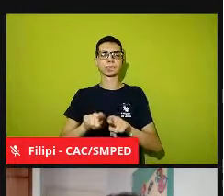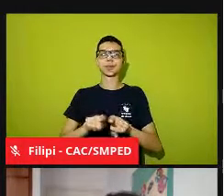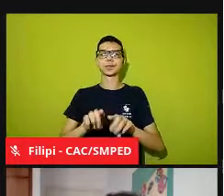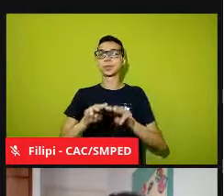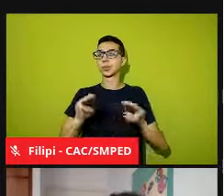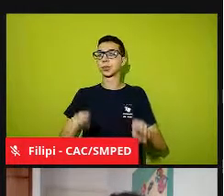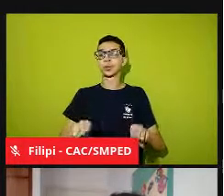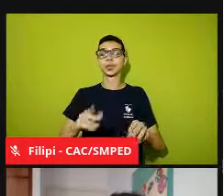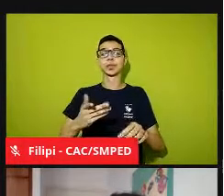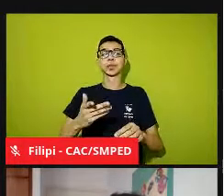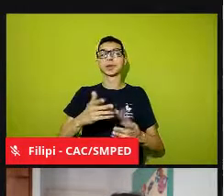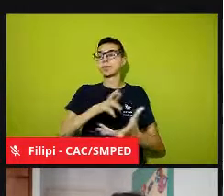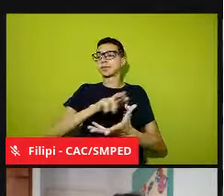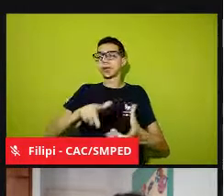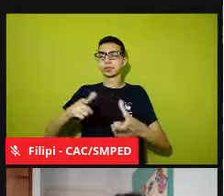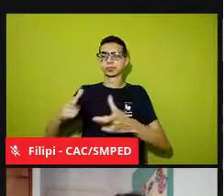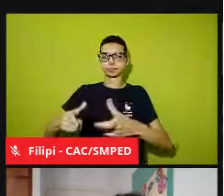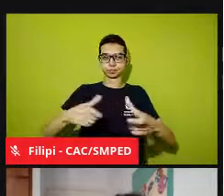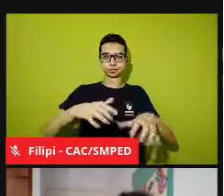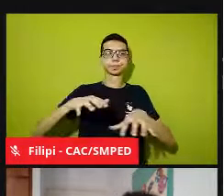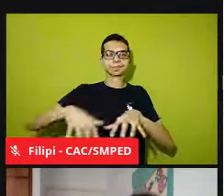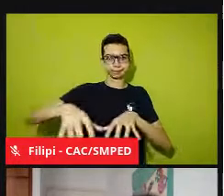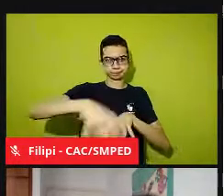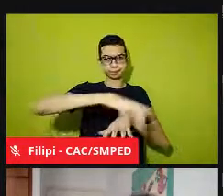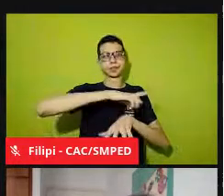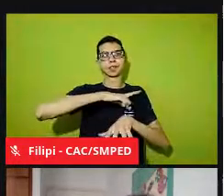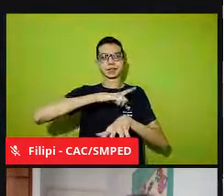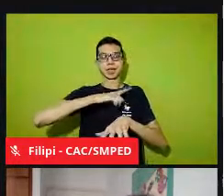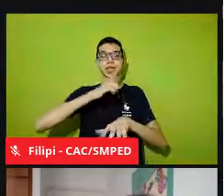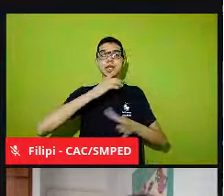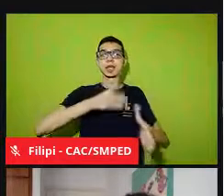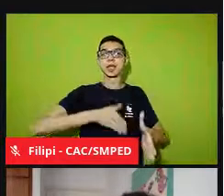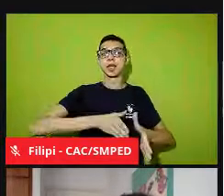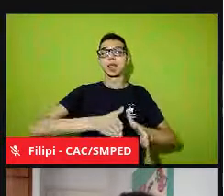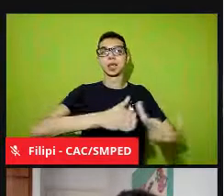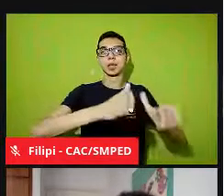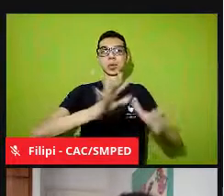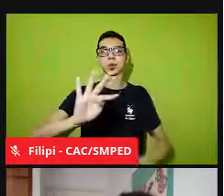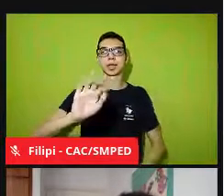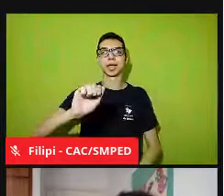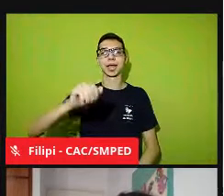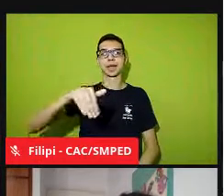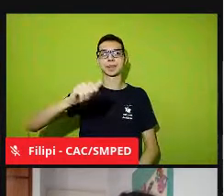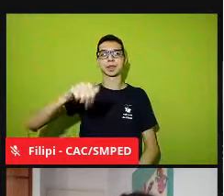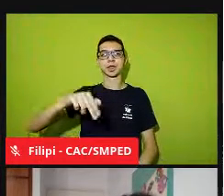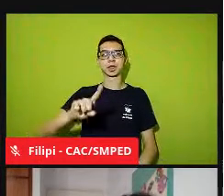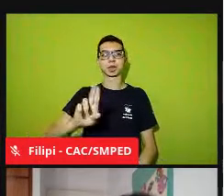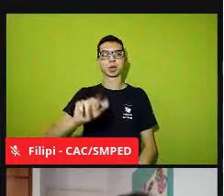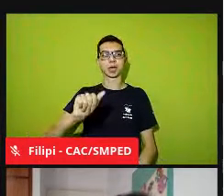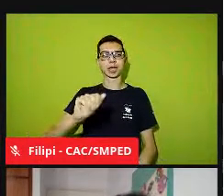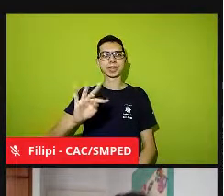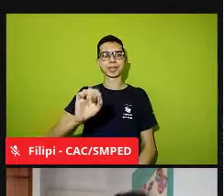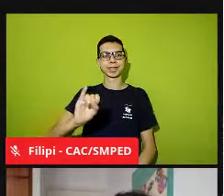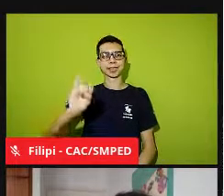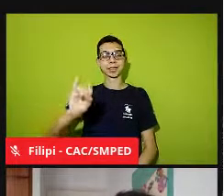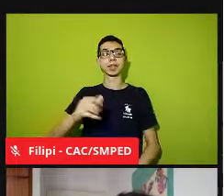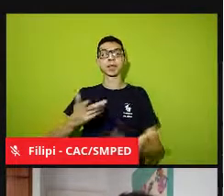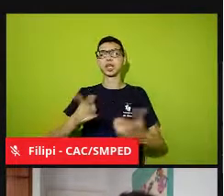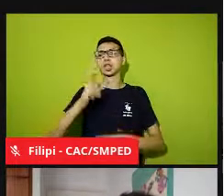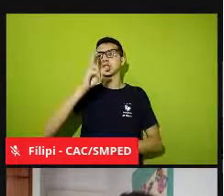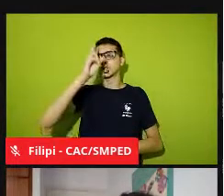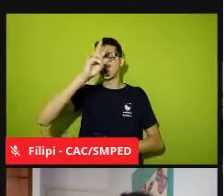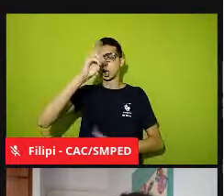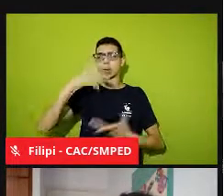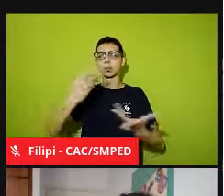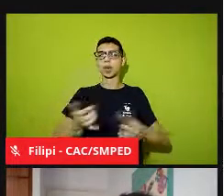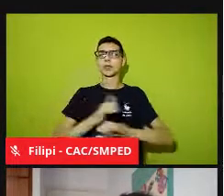nesse território aí, nesse lugar aí que é o Rio Tamanduateí. Então, o que, que é passar, quais são as histórias que a gente conta passando